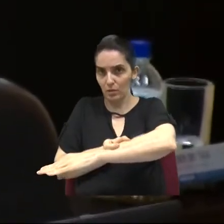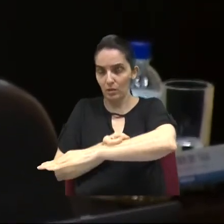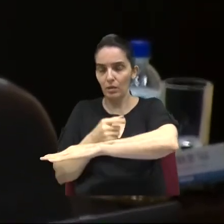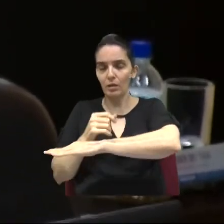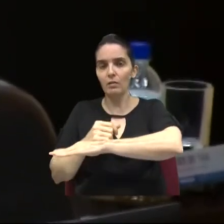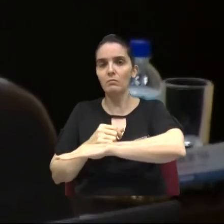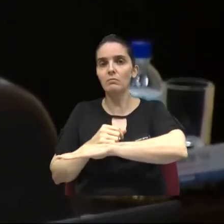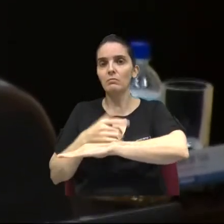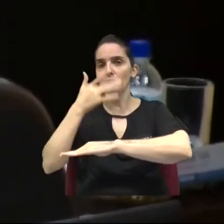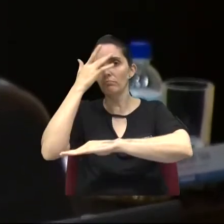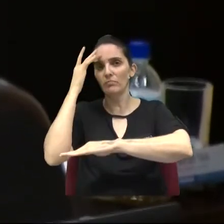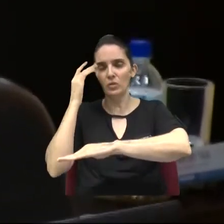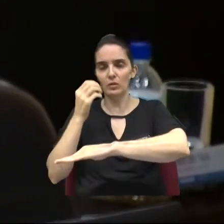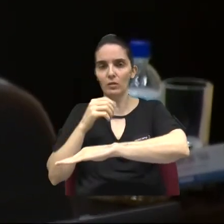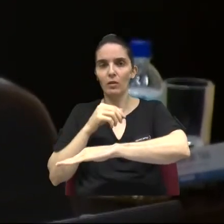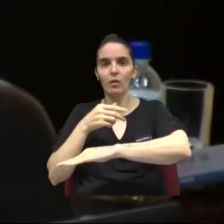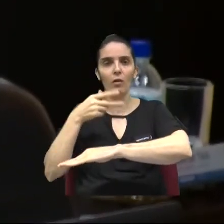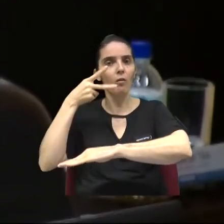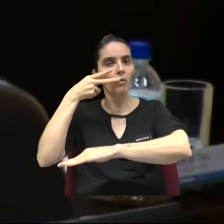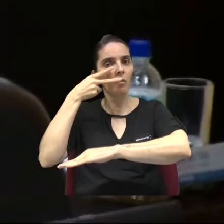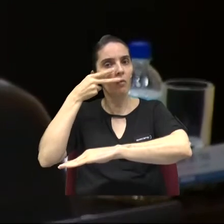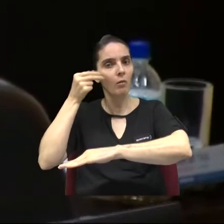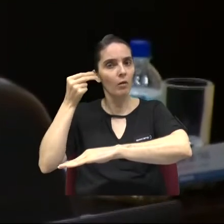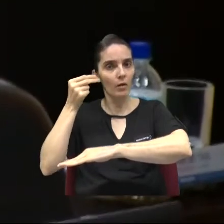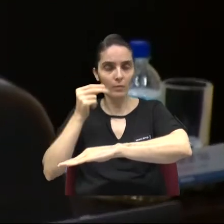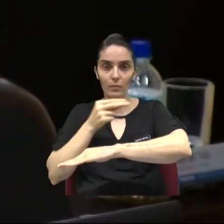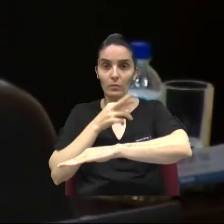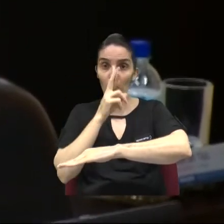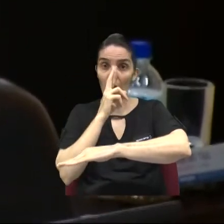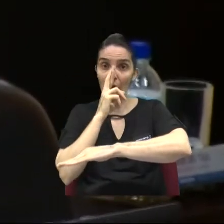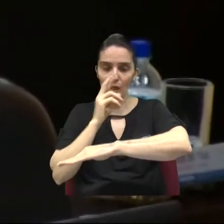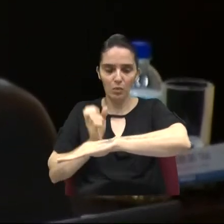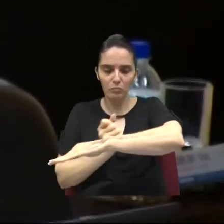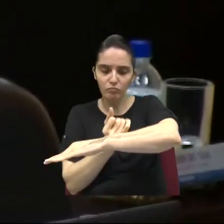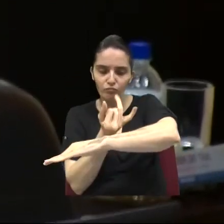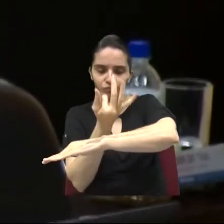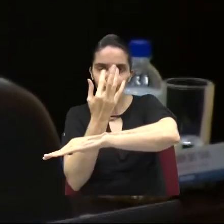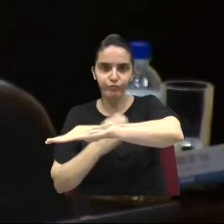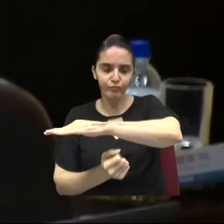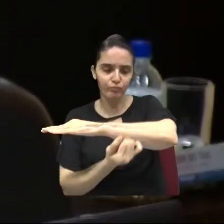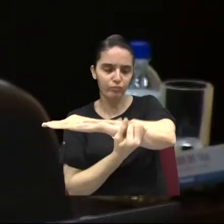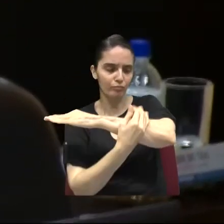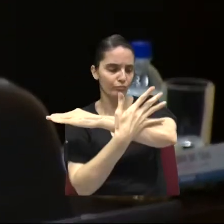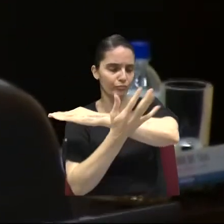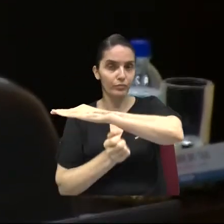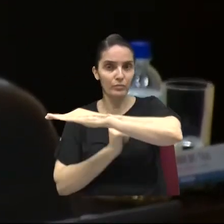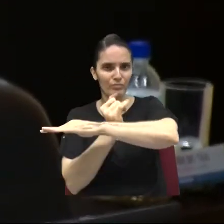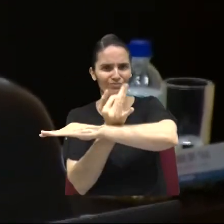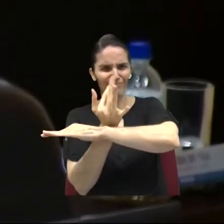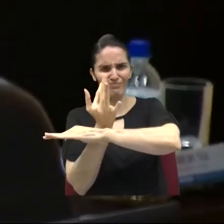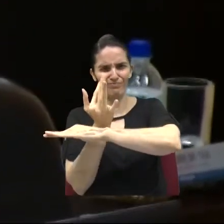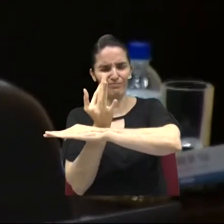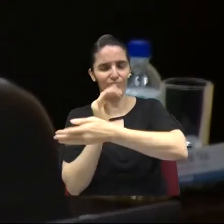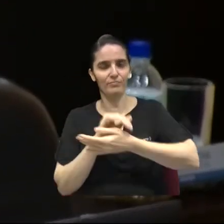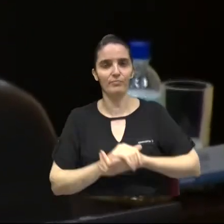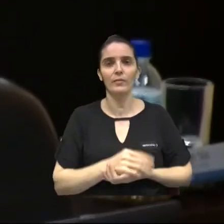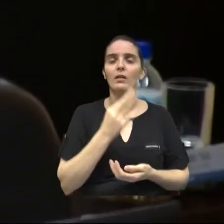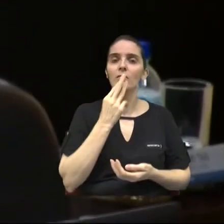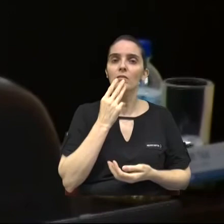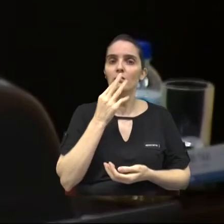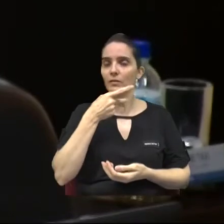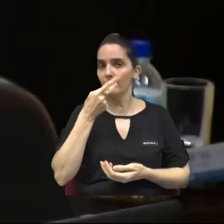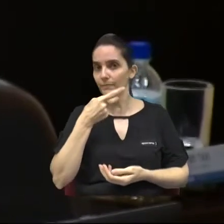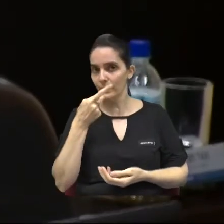que está saindo ratos de dentro desse buraco. Então, assim, é aquilo que o vereador Vaguinho